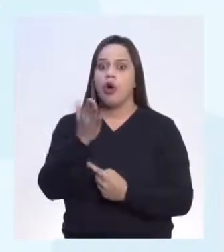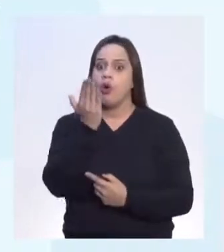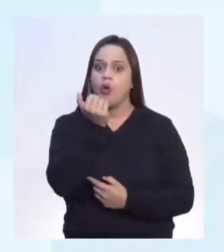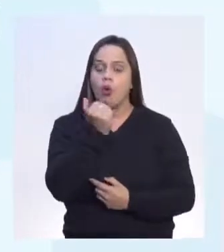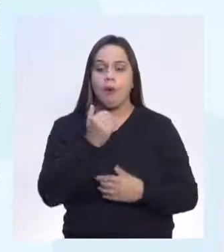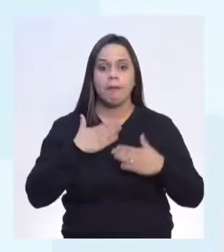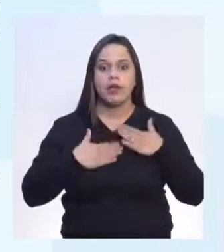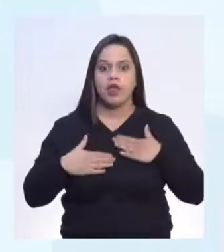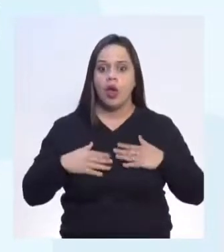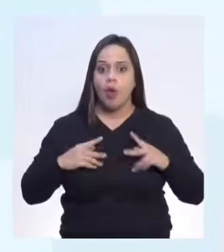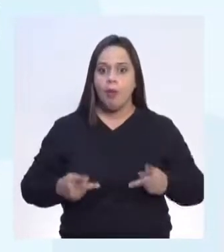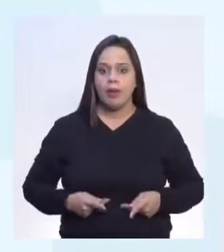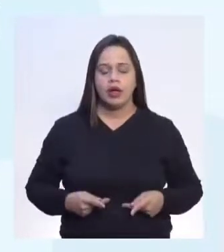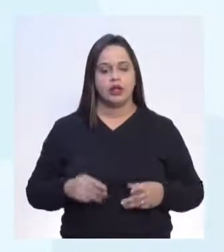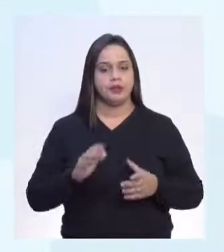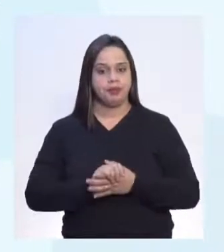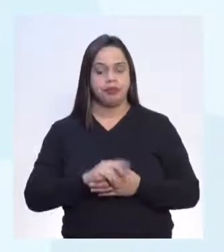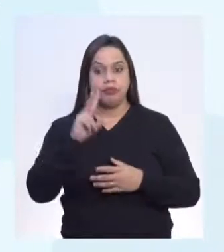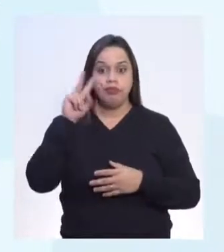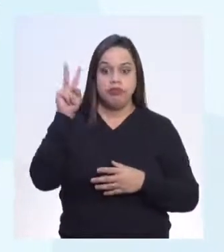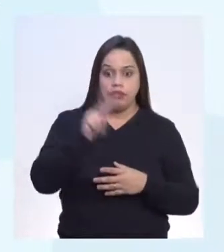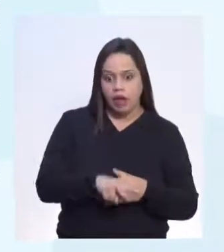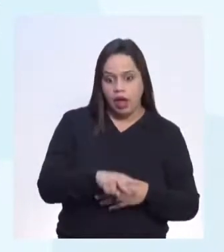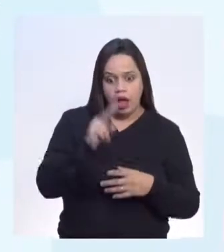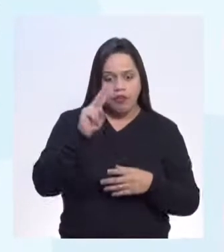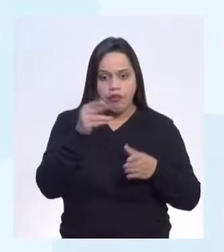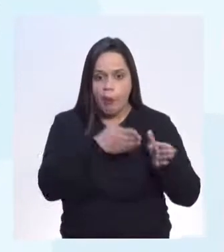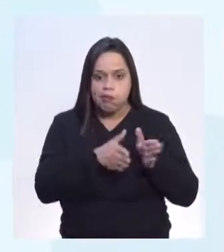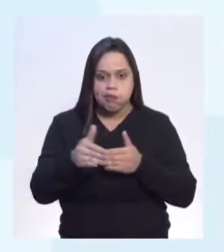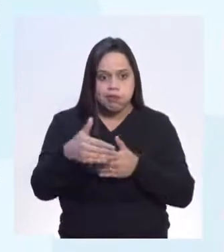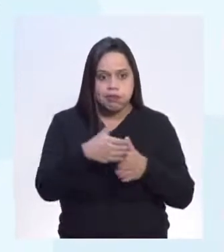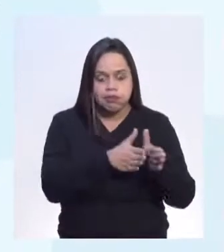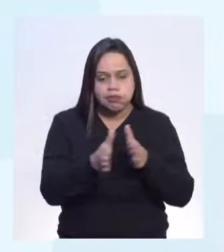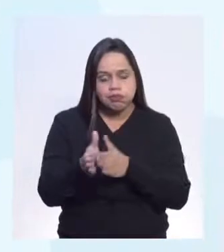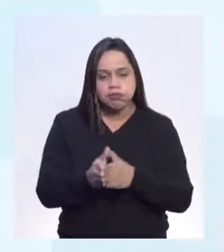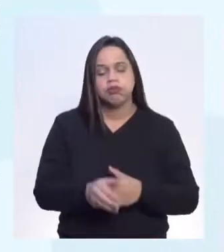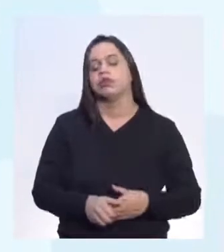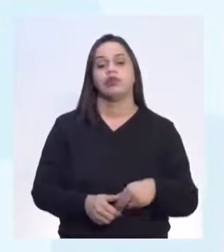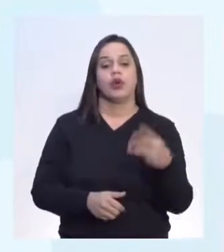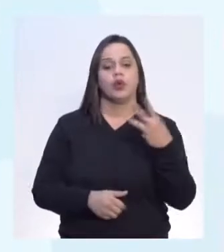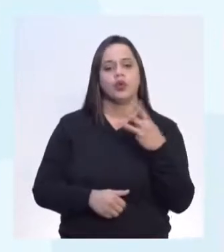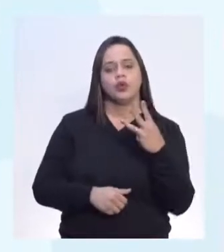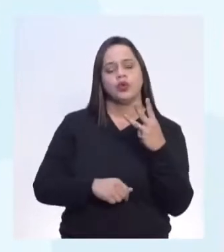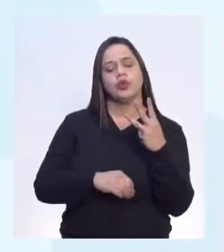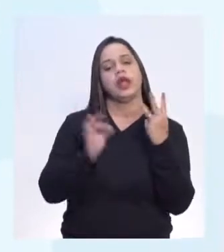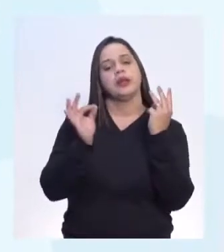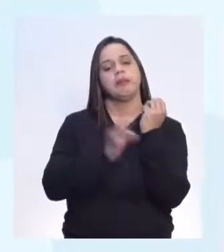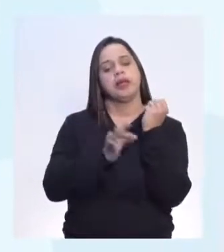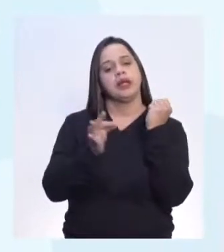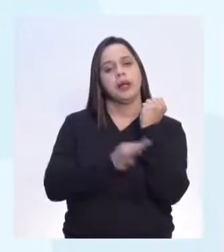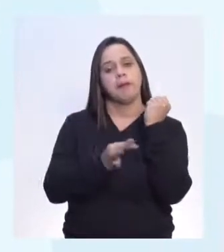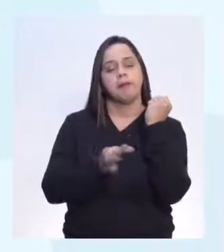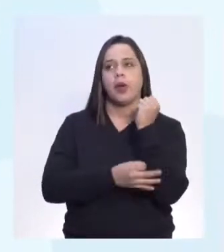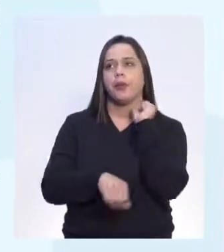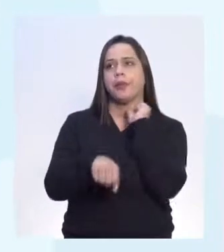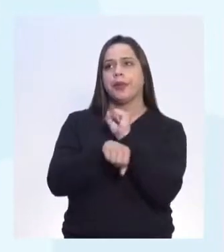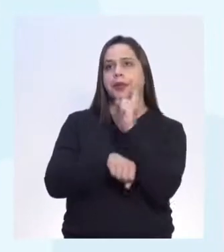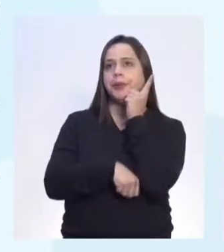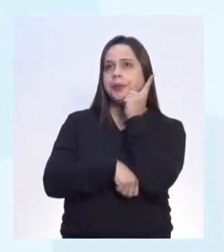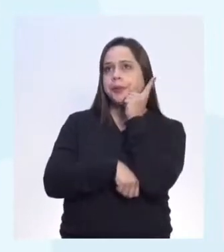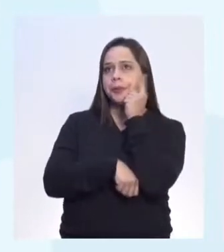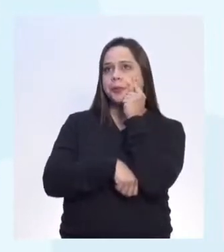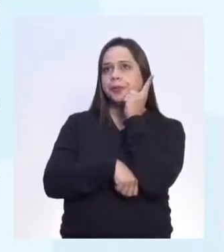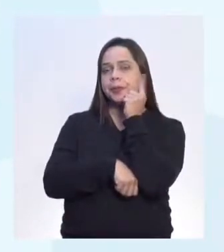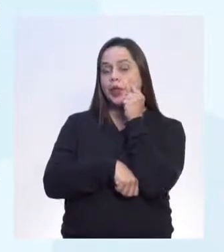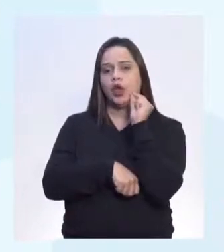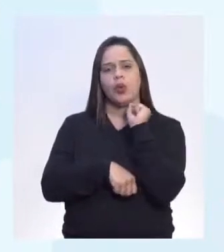humana. Diante do labirinto, os 3 pica-paus pararam para refletir. O que o